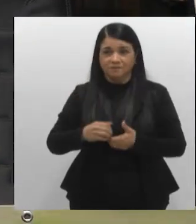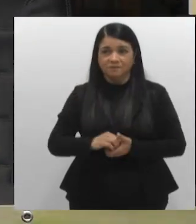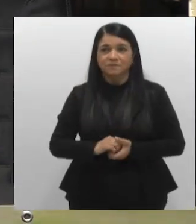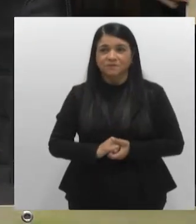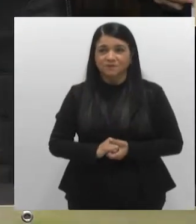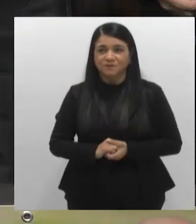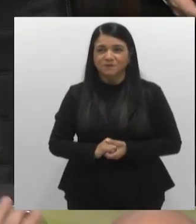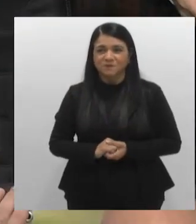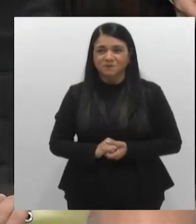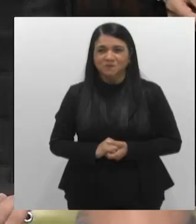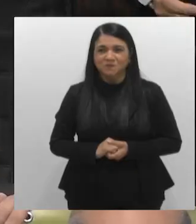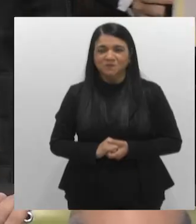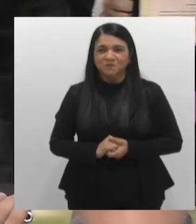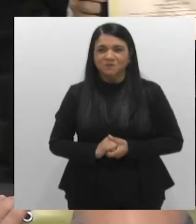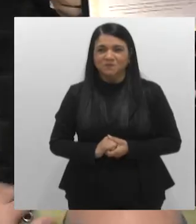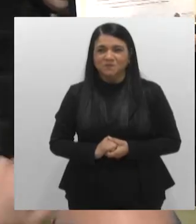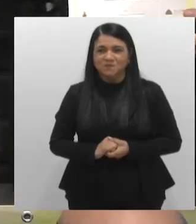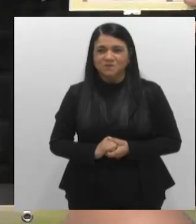Põe a mão aqui.